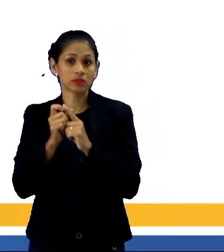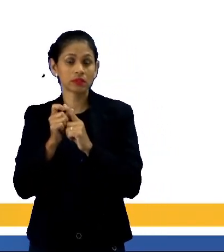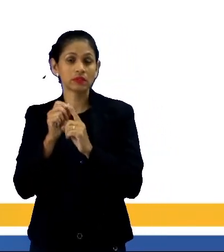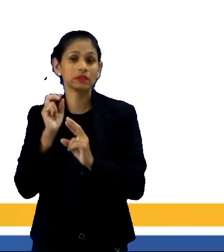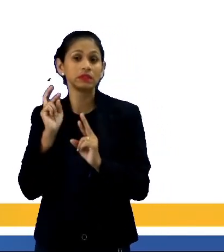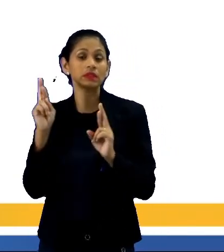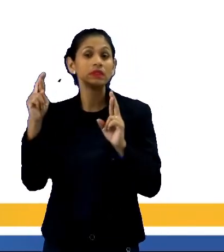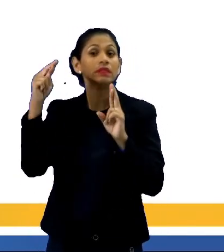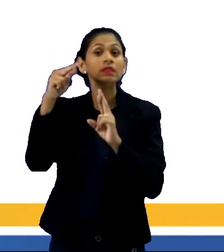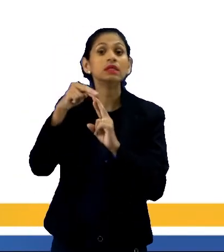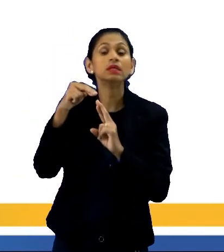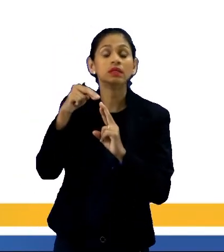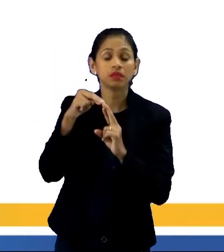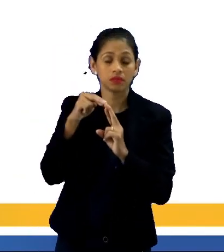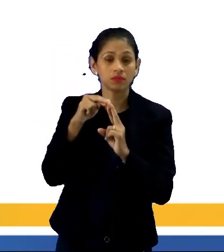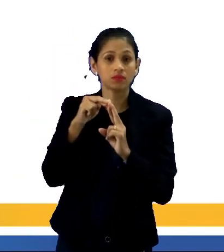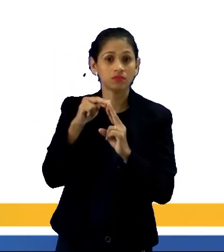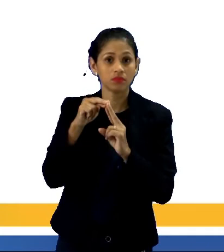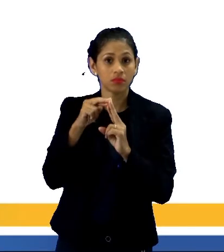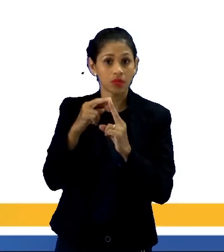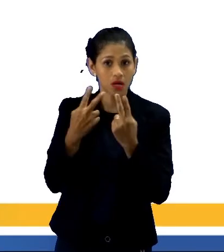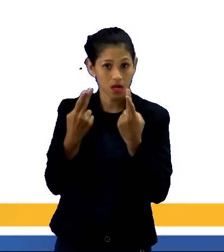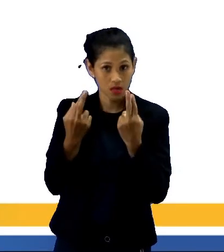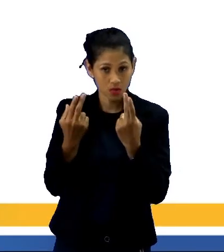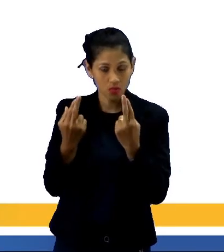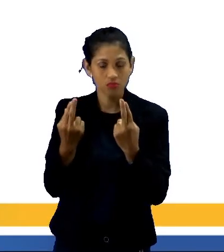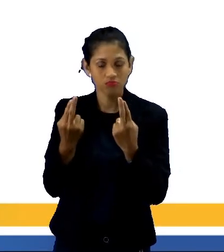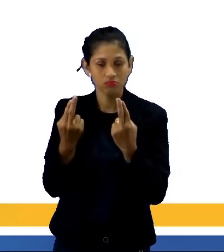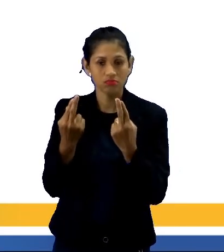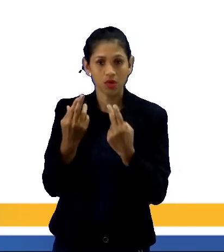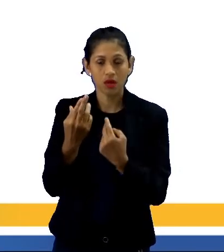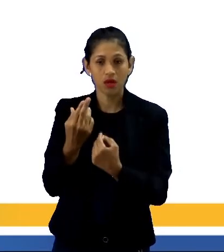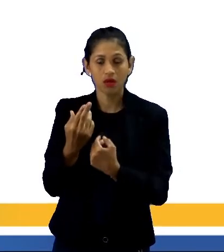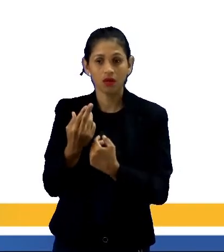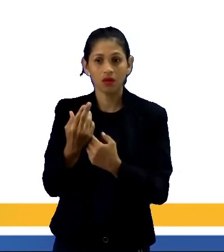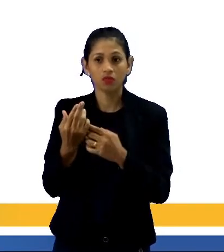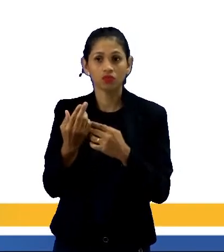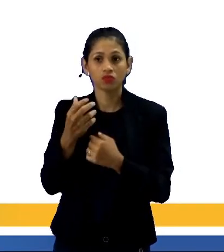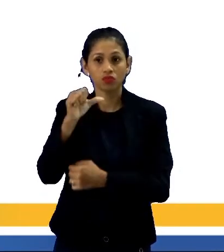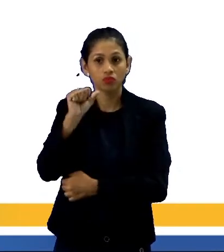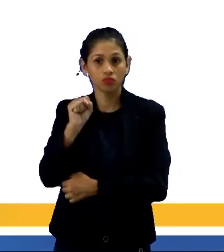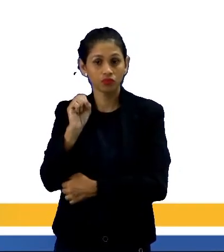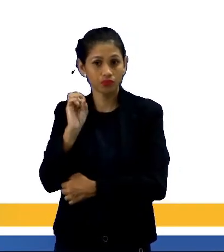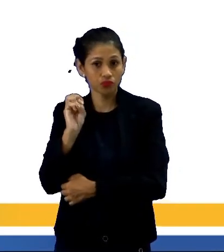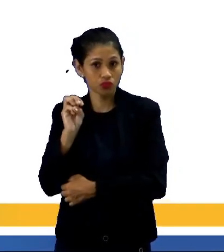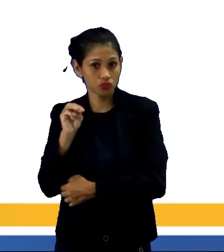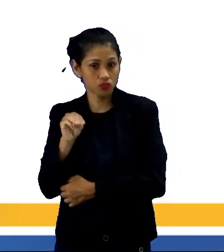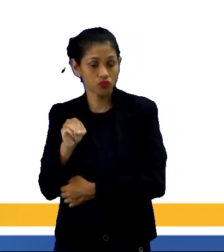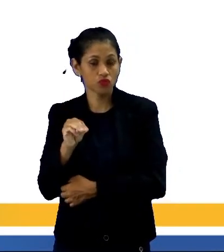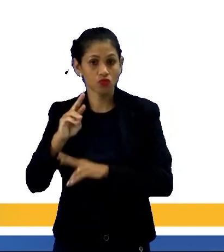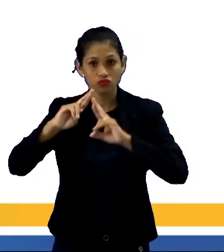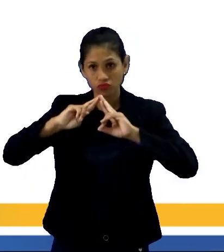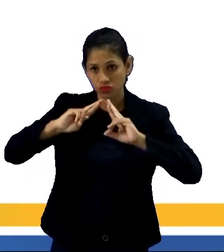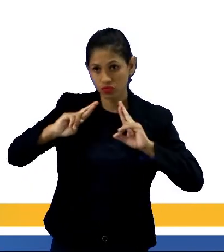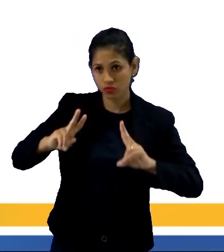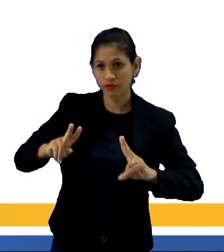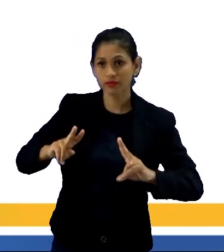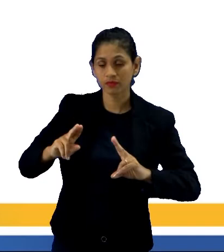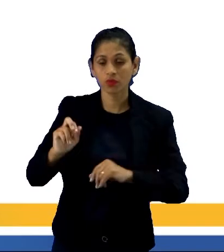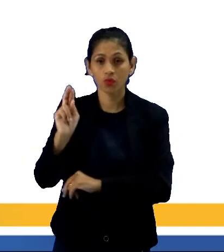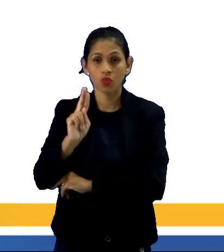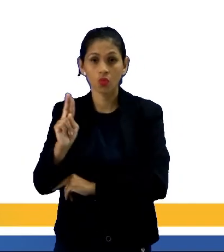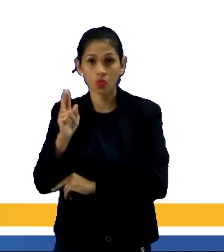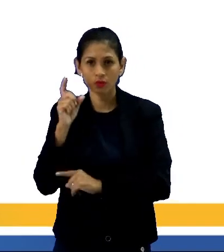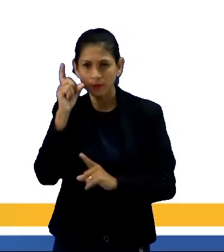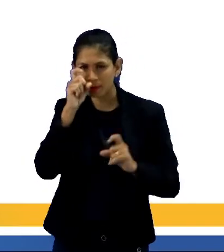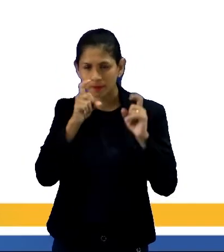significados diferentes, de que resultam equívocos por vezes engraçados, ou uso de